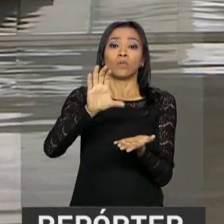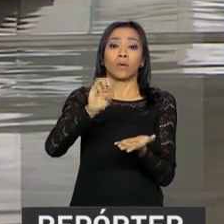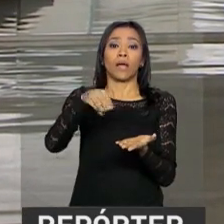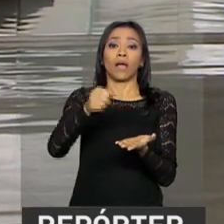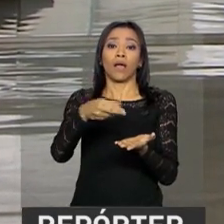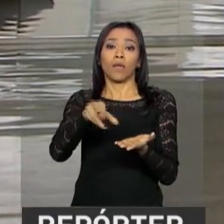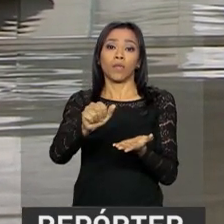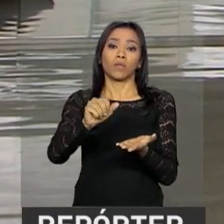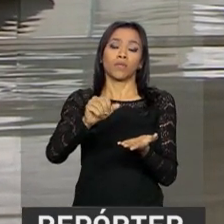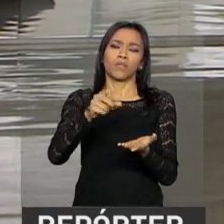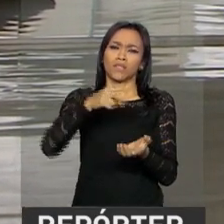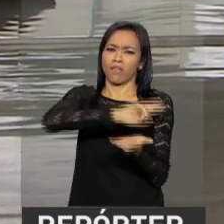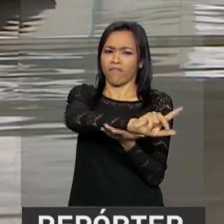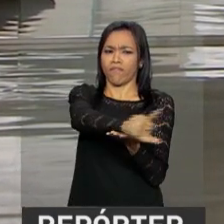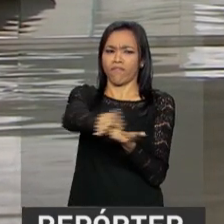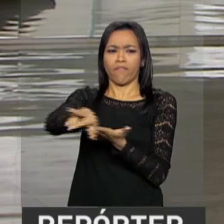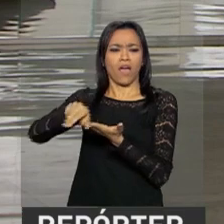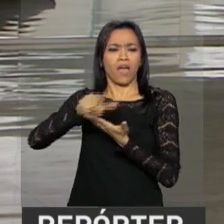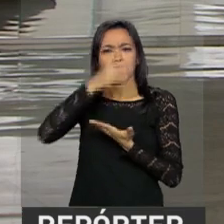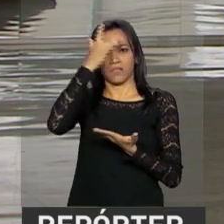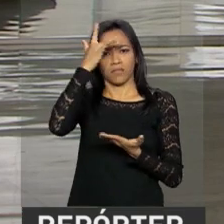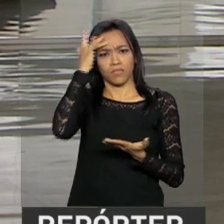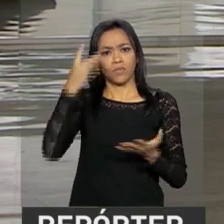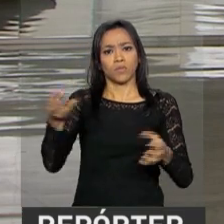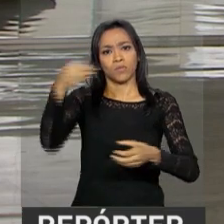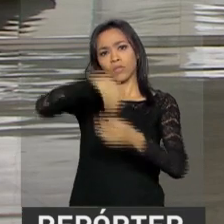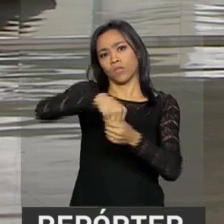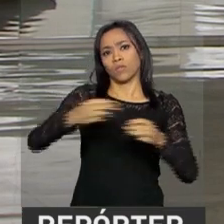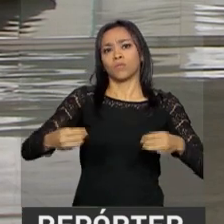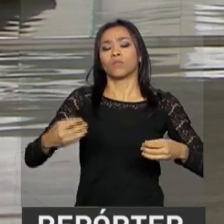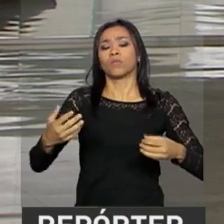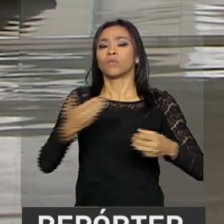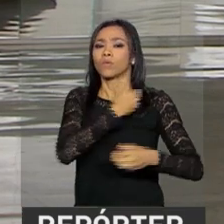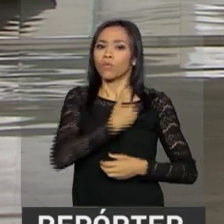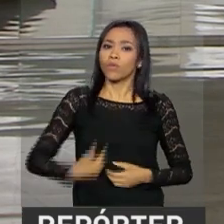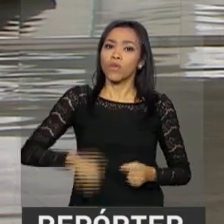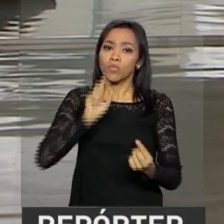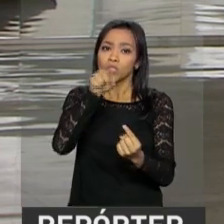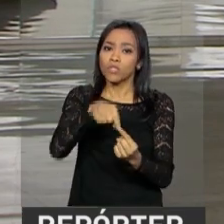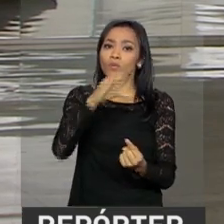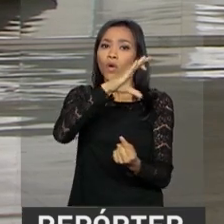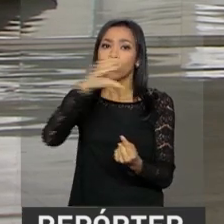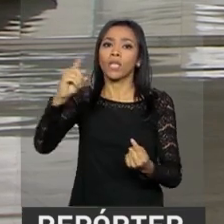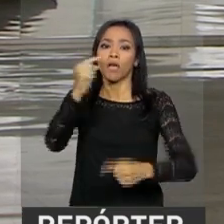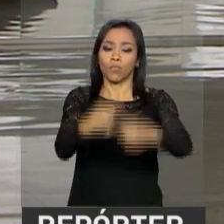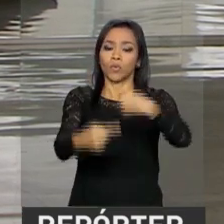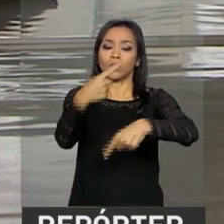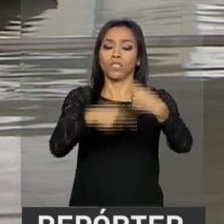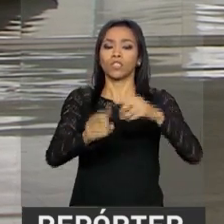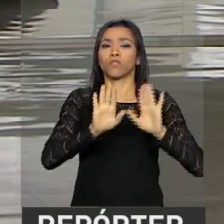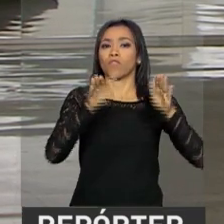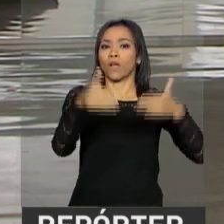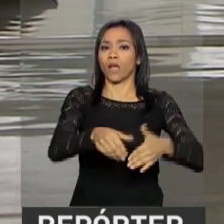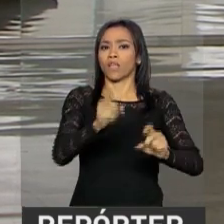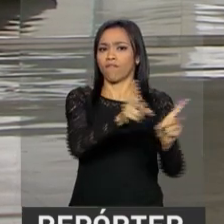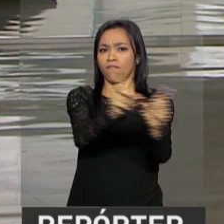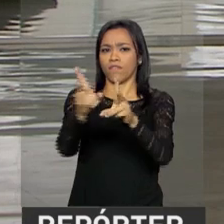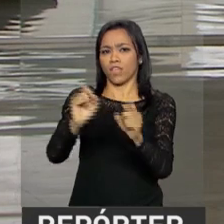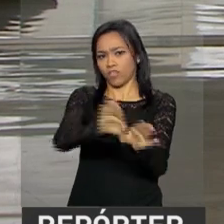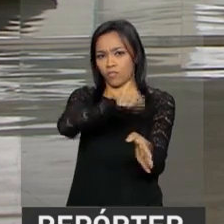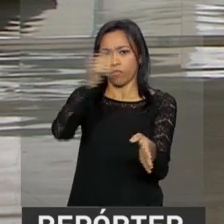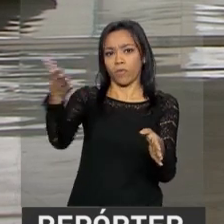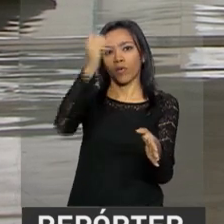por vários ministérios do governo e tem o objetivo de formular e coordenar políticas relacionadas ao comércio exterior de bens